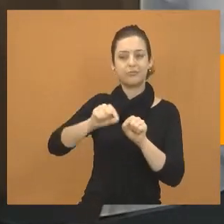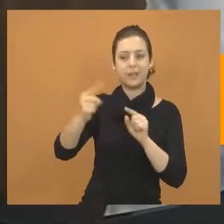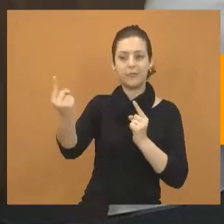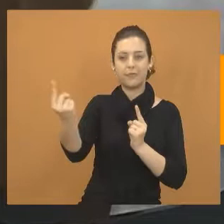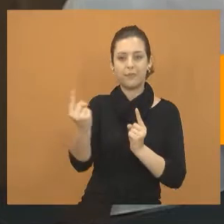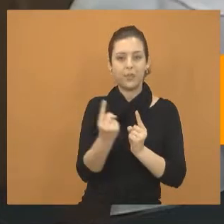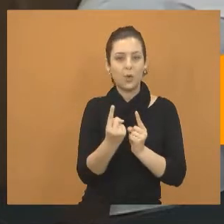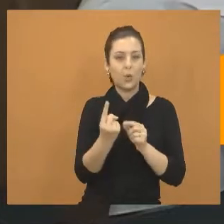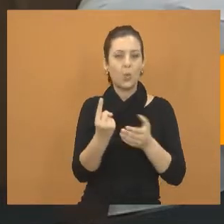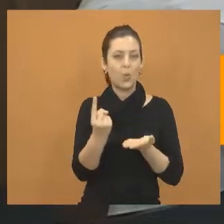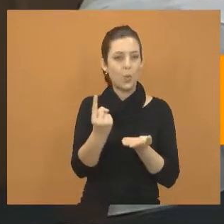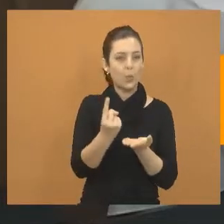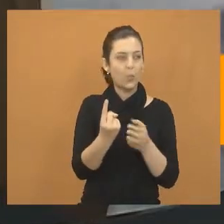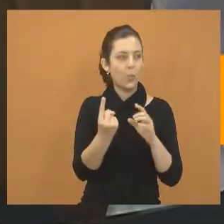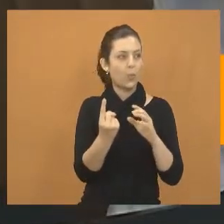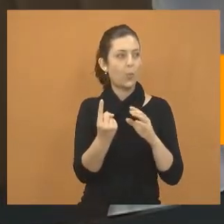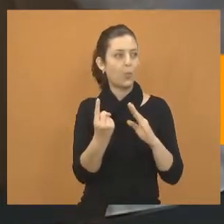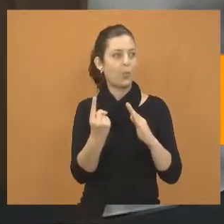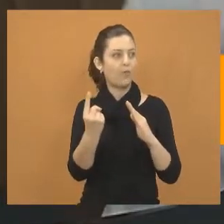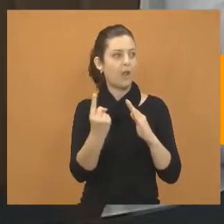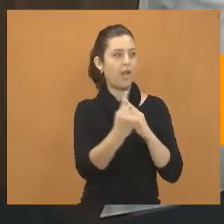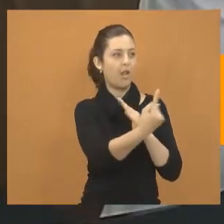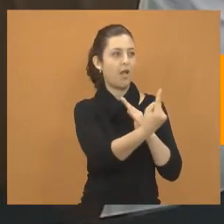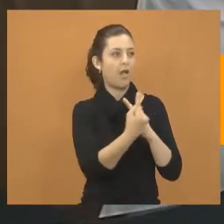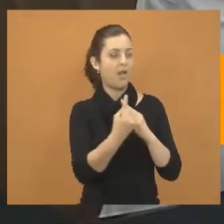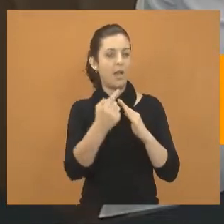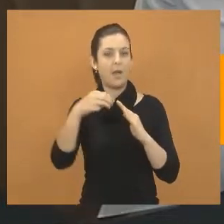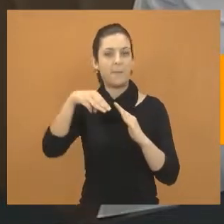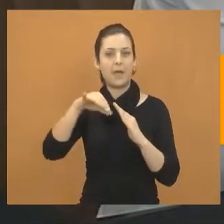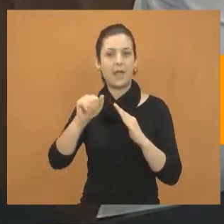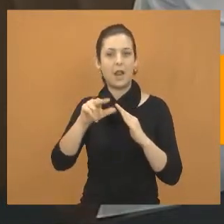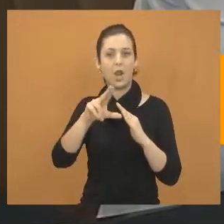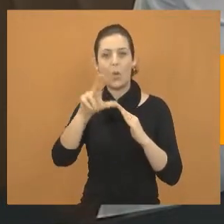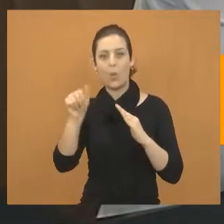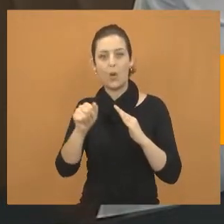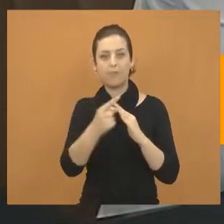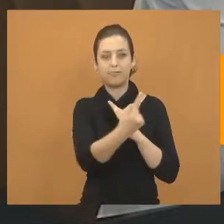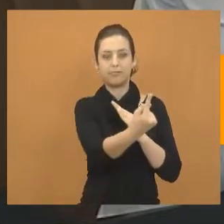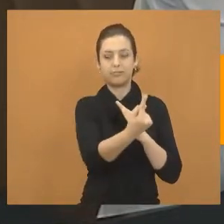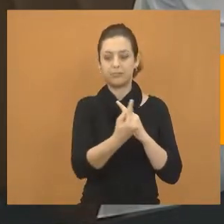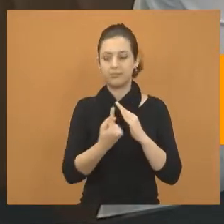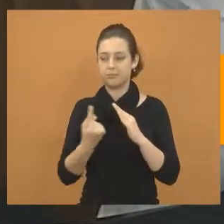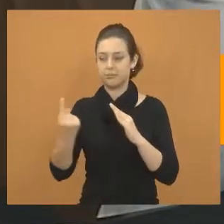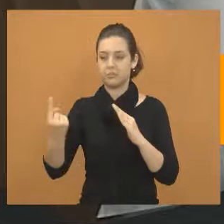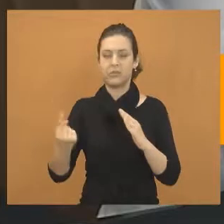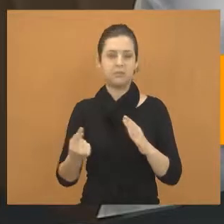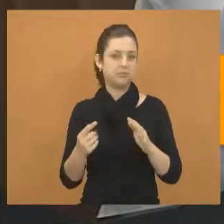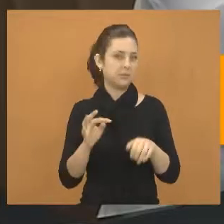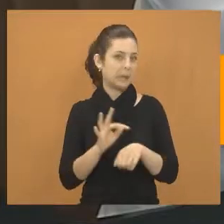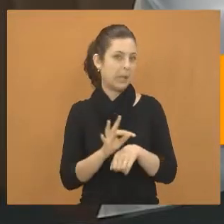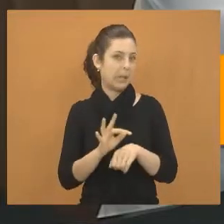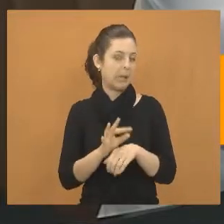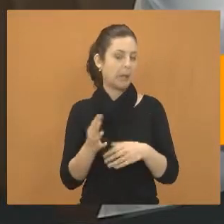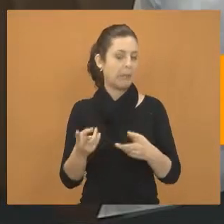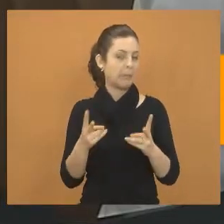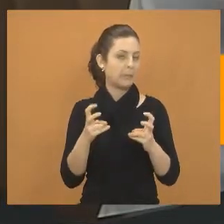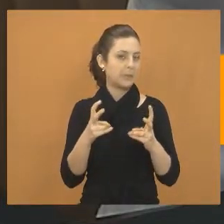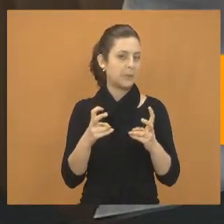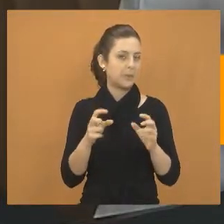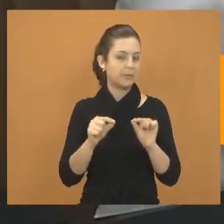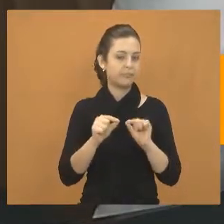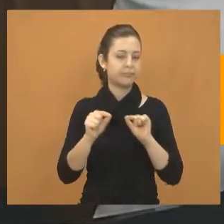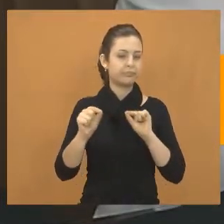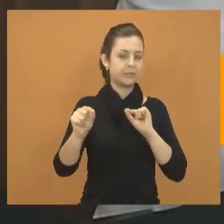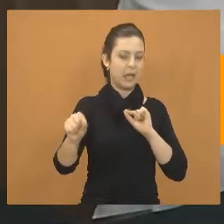horas. Outra coisa é ela sair do Panorama e ir lá no Parque Meia Lua, né? Talvez a gente tecnicamente conseguisse perceber